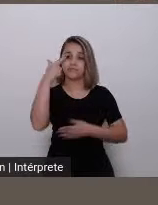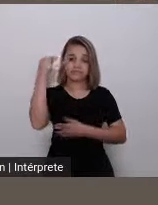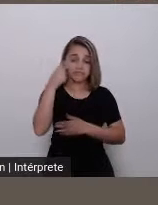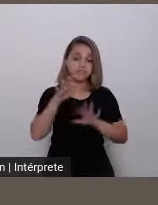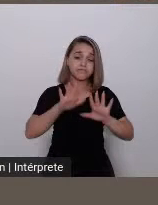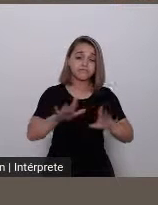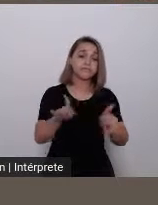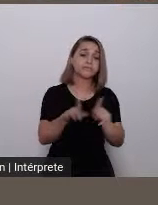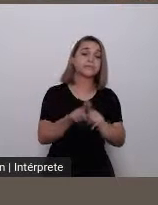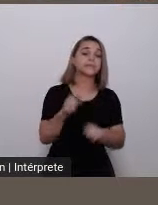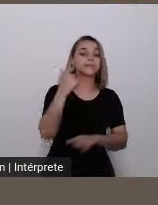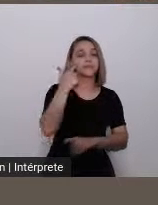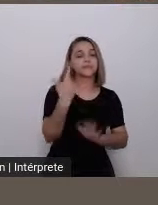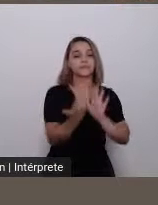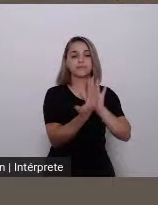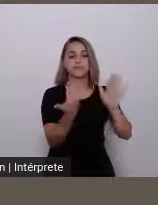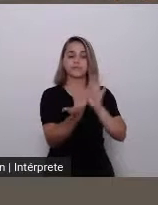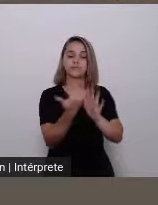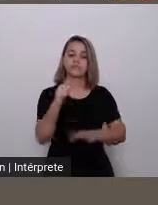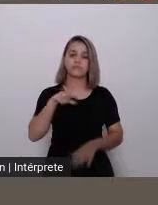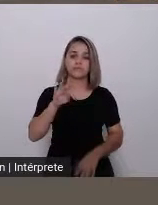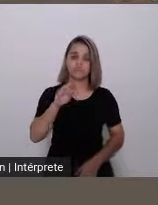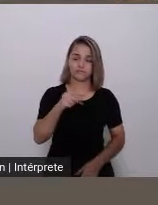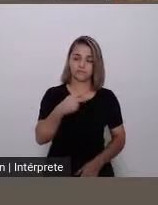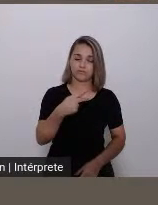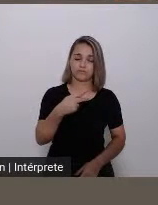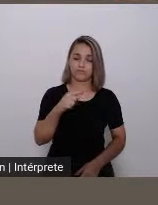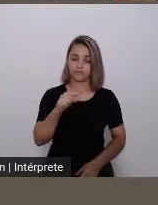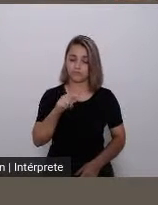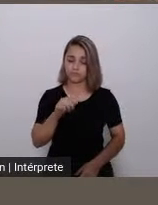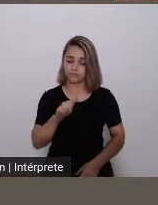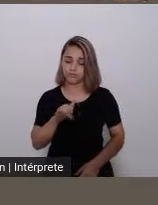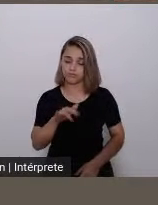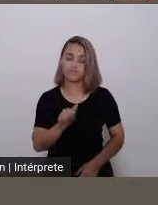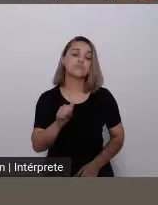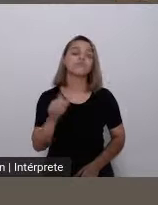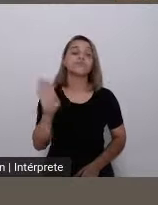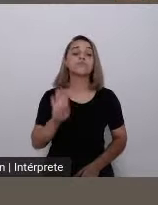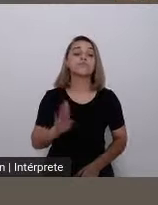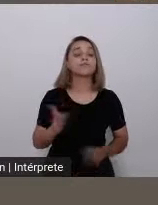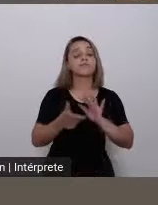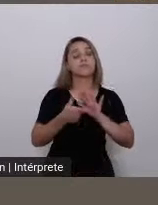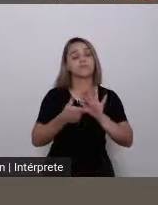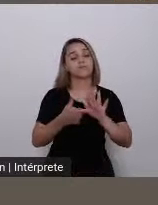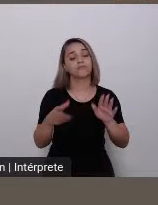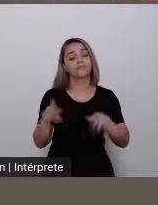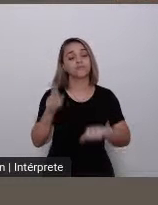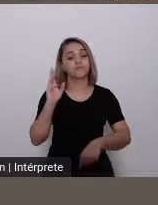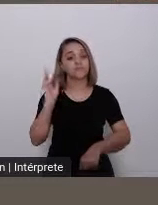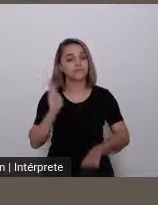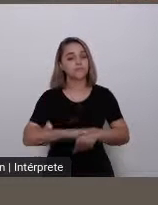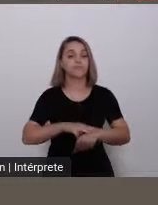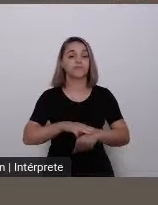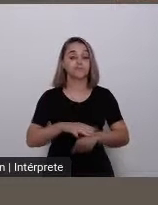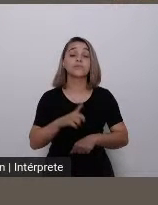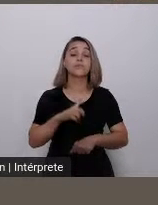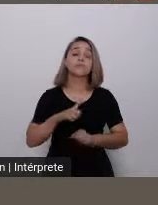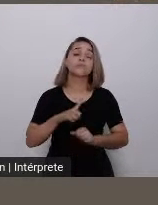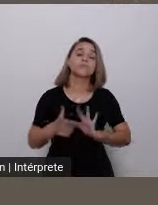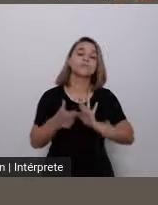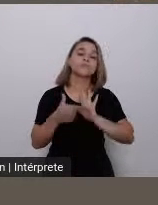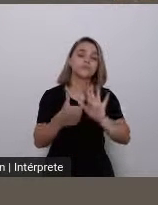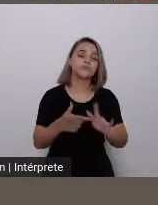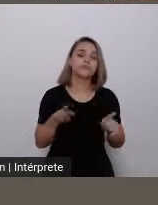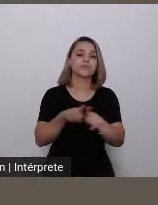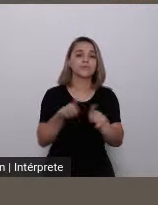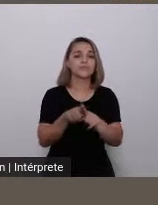Antologia Brasil reflete o marco temporal dessas fontes, e certamente, revisto hoje, seria possível obter um quadro aprofundado, com